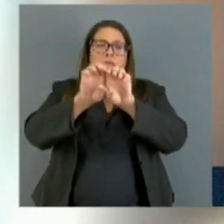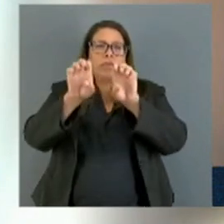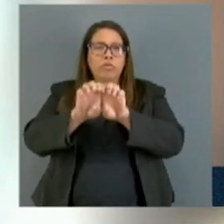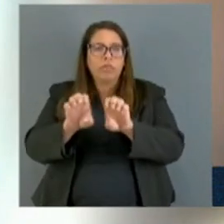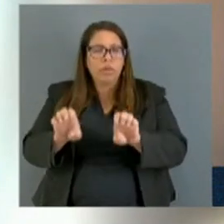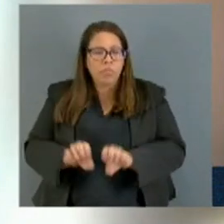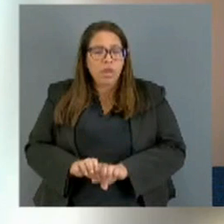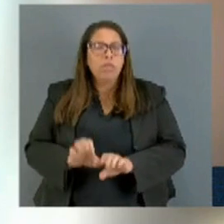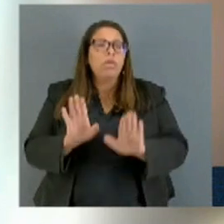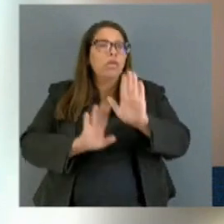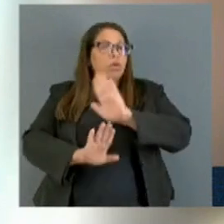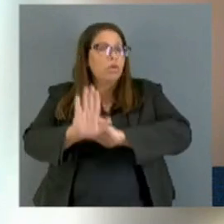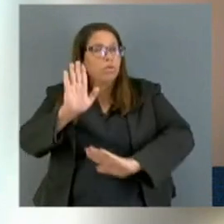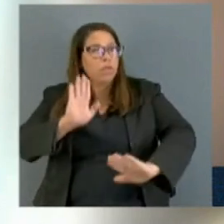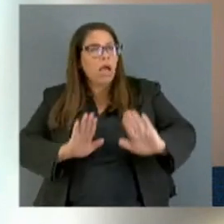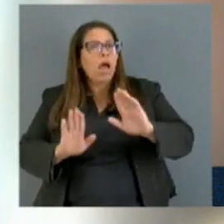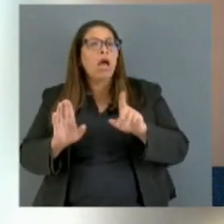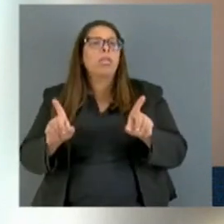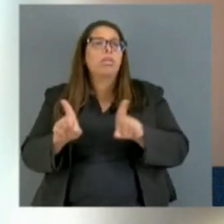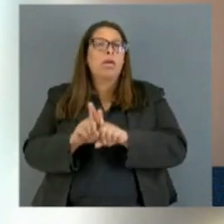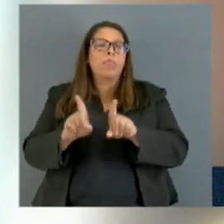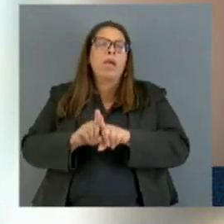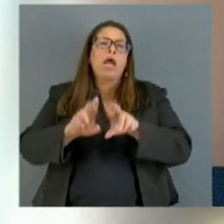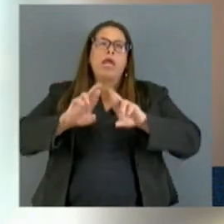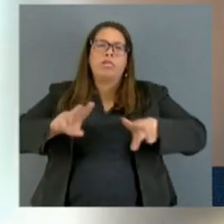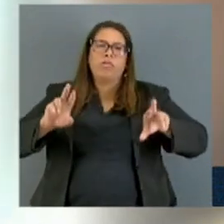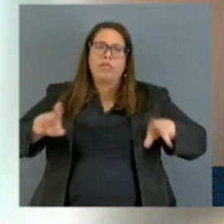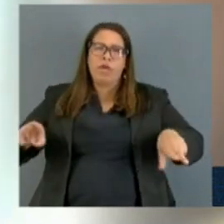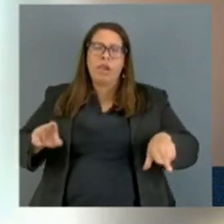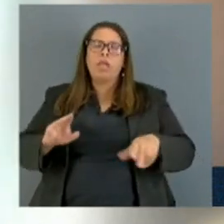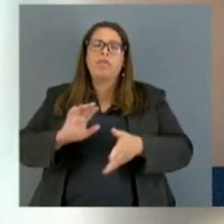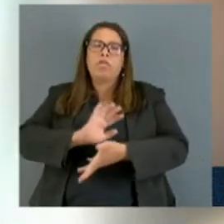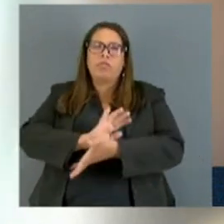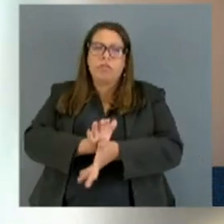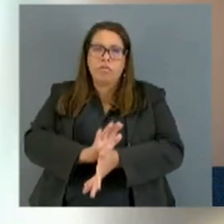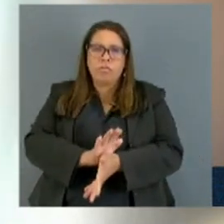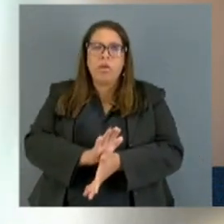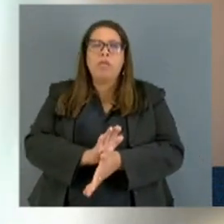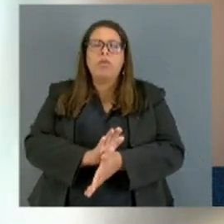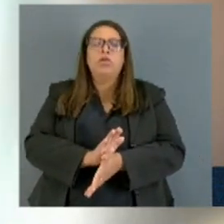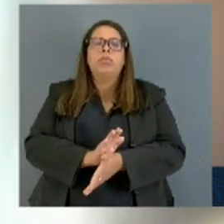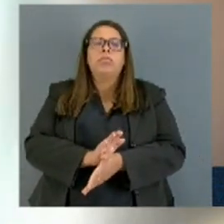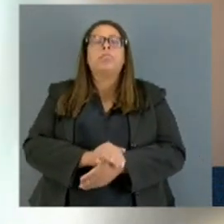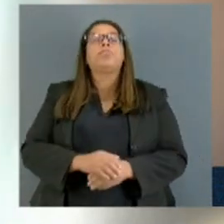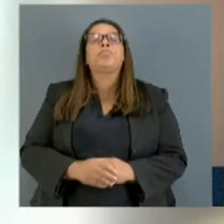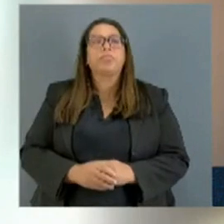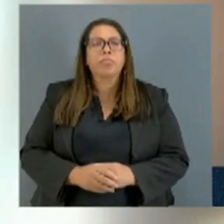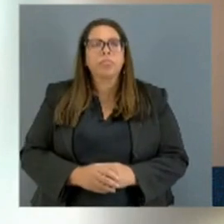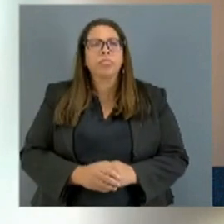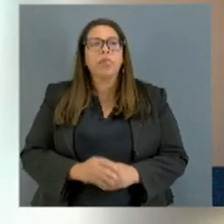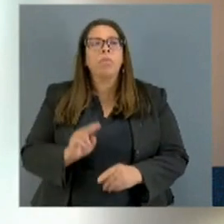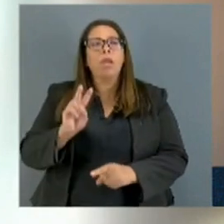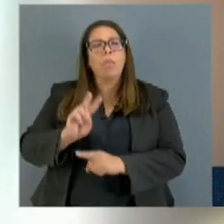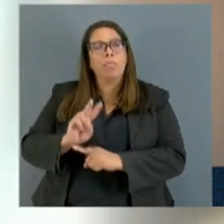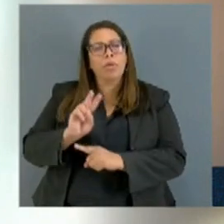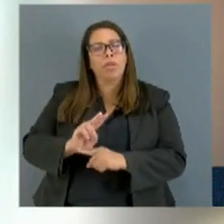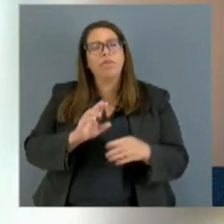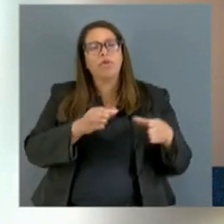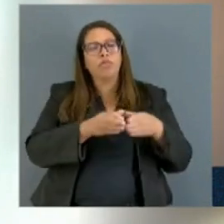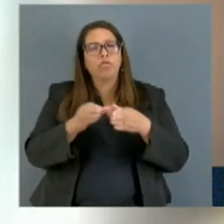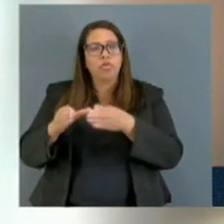de medidas de prevenção e combate a essas diferentes formas de discriminação direta e indireta, além da proteção de grupos